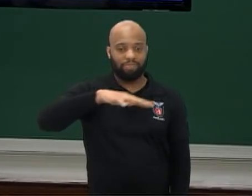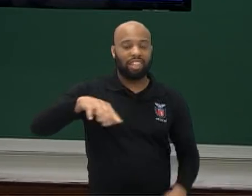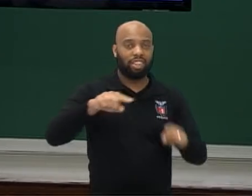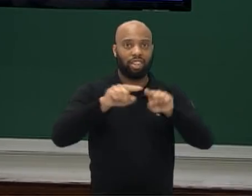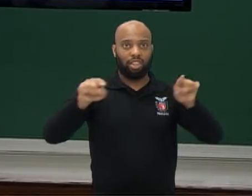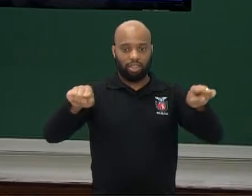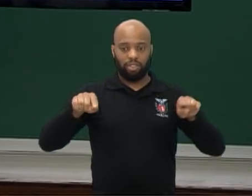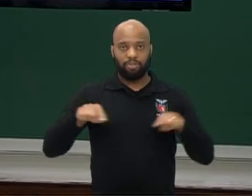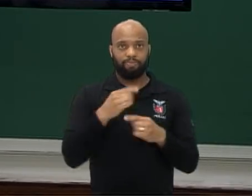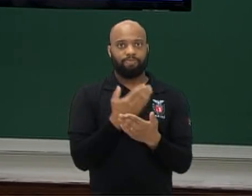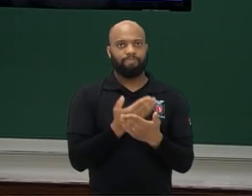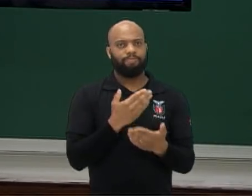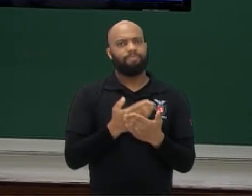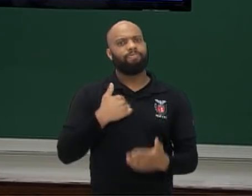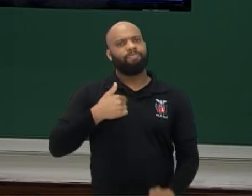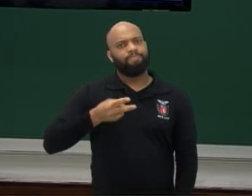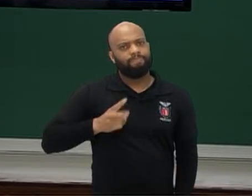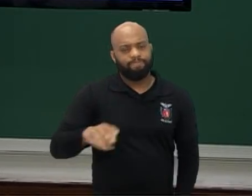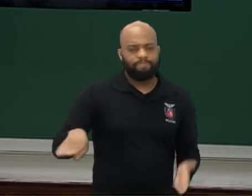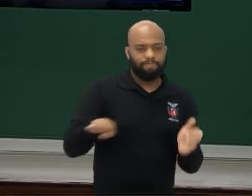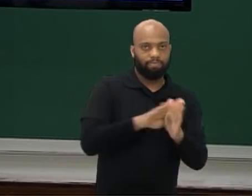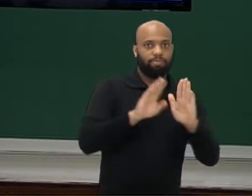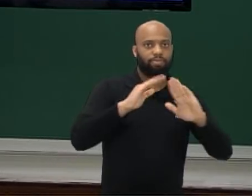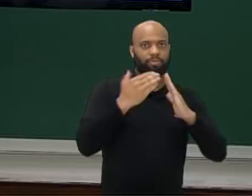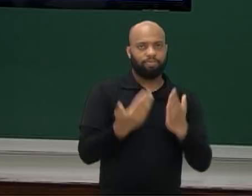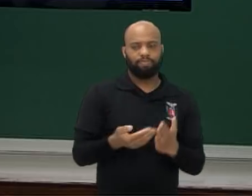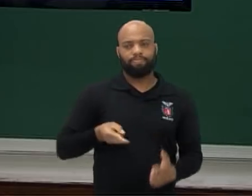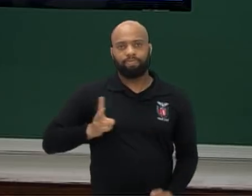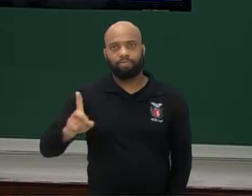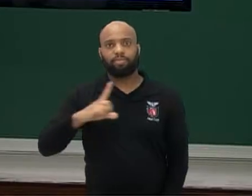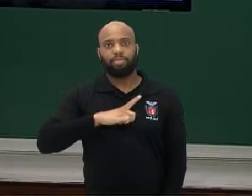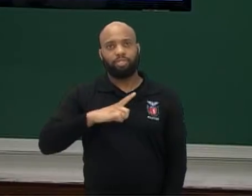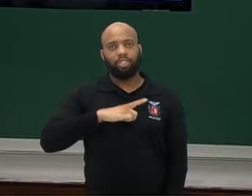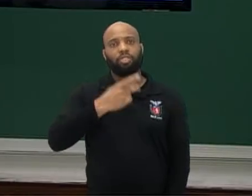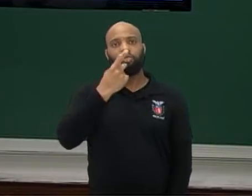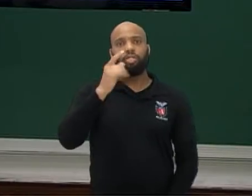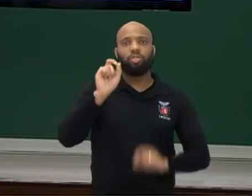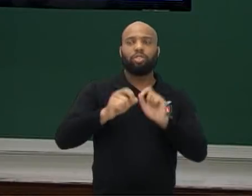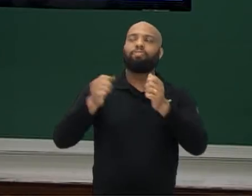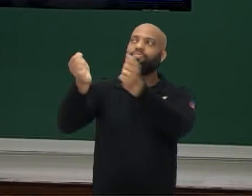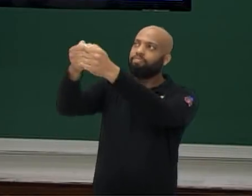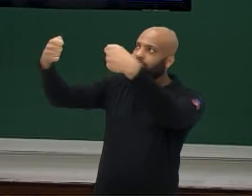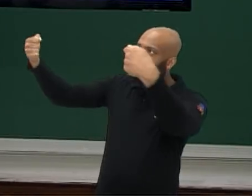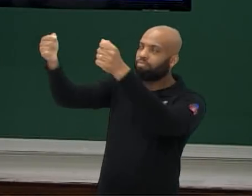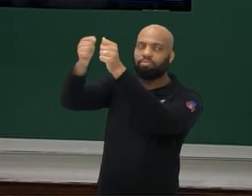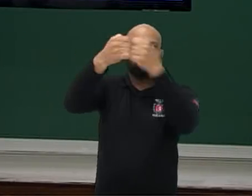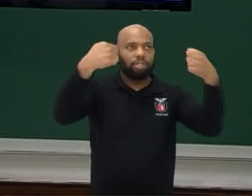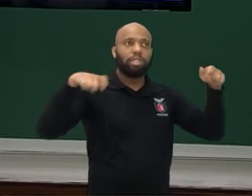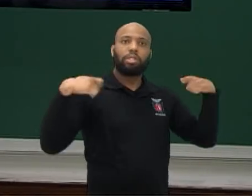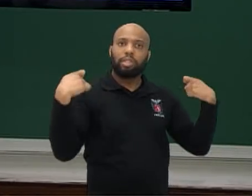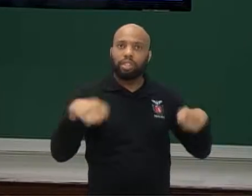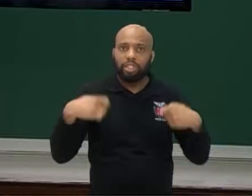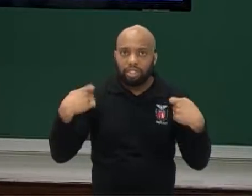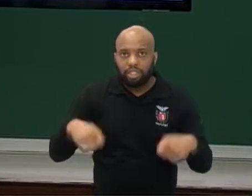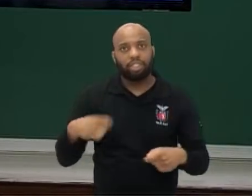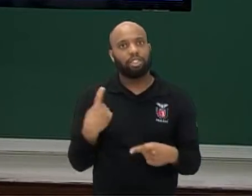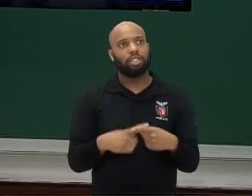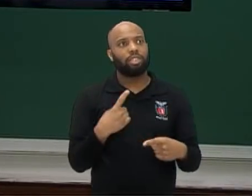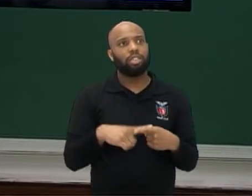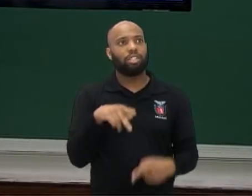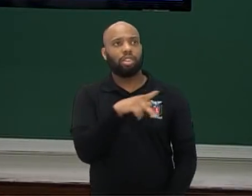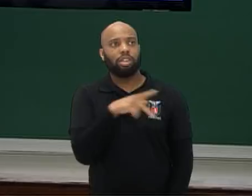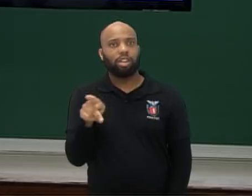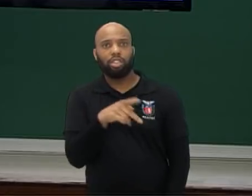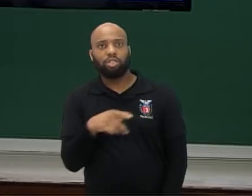aula. Canso de chegar na sala de aula. Primeira coisa que eu falo, pessoinhas, abram as janelas e as cortinas, porque o